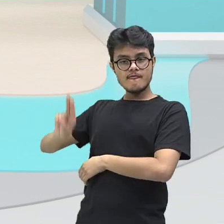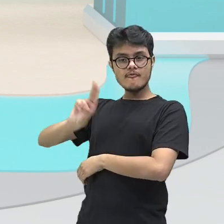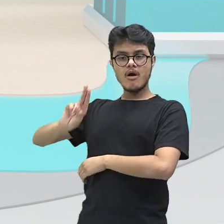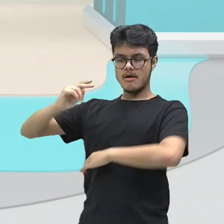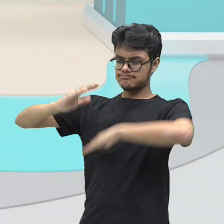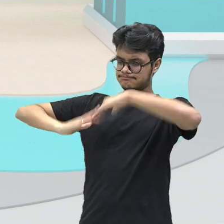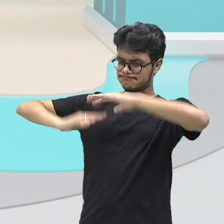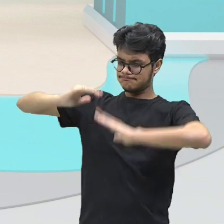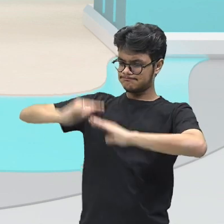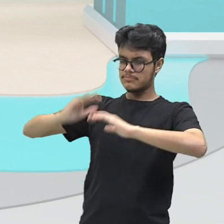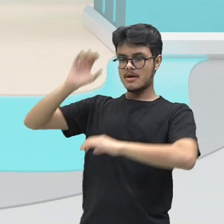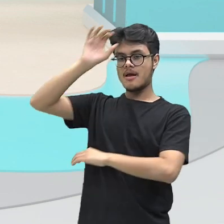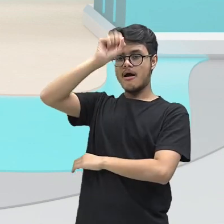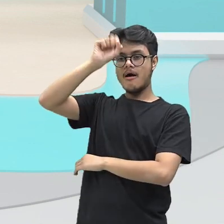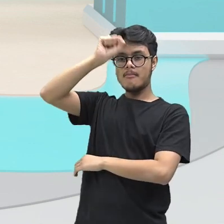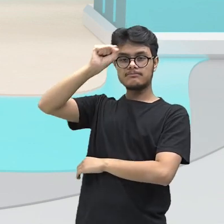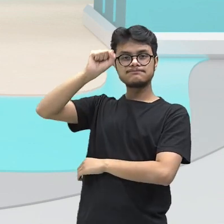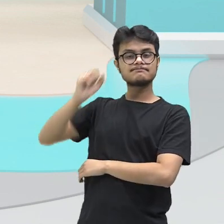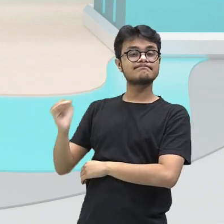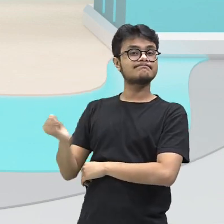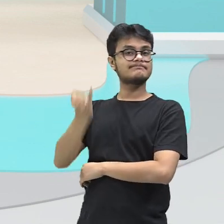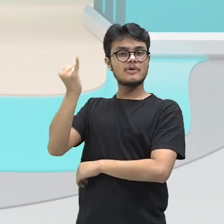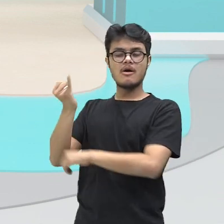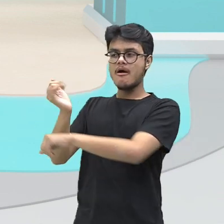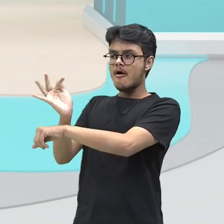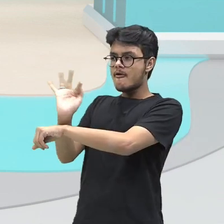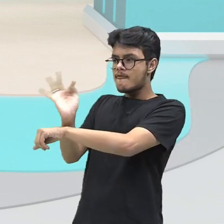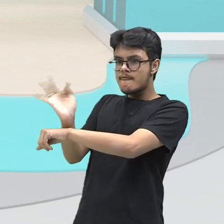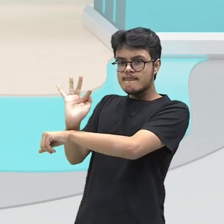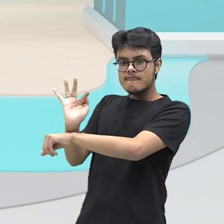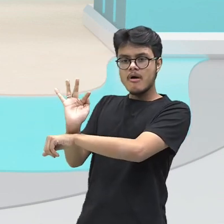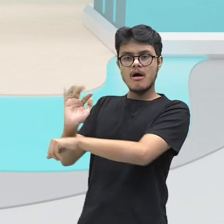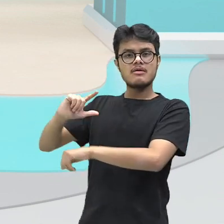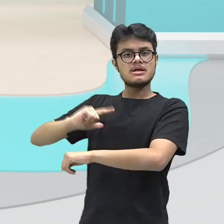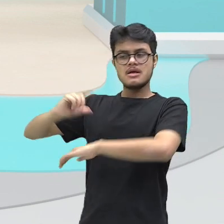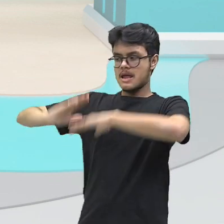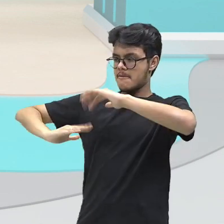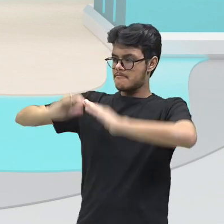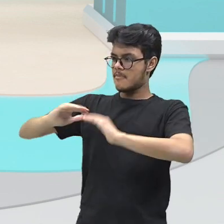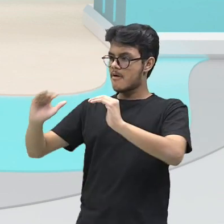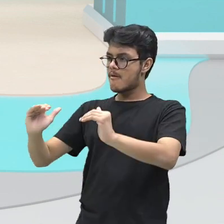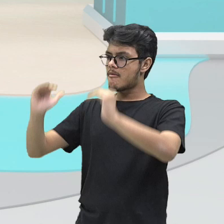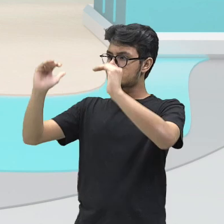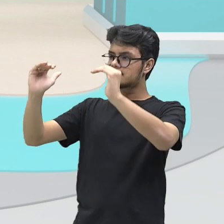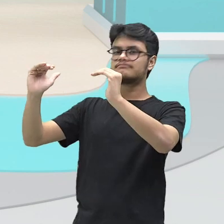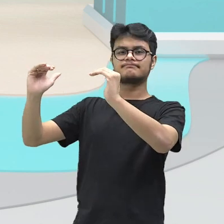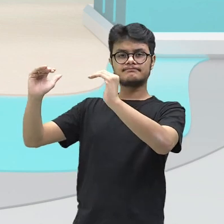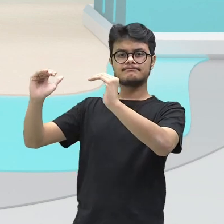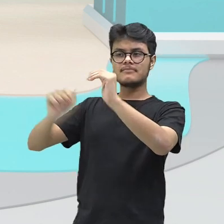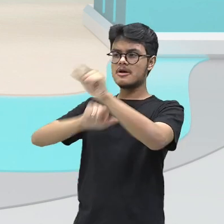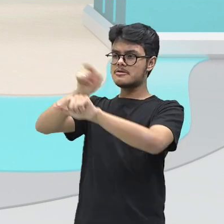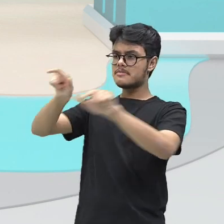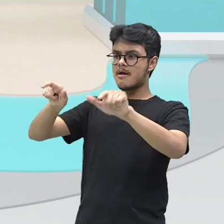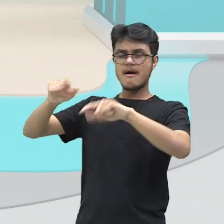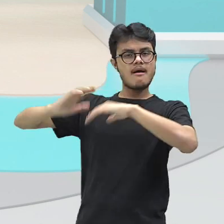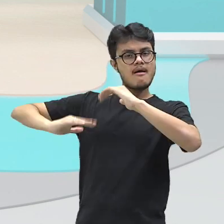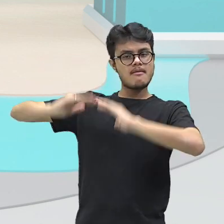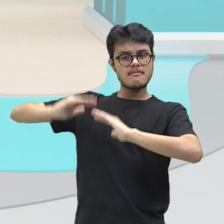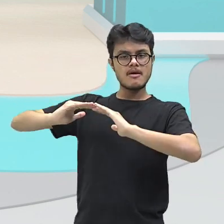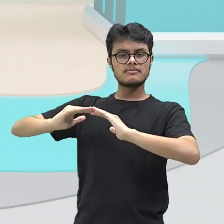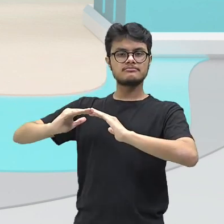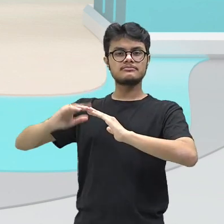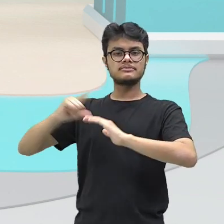profissionalizante, né? As academias elas foram importantes para elevar esse status profissional dos artistas. Então, ela nesse momento afasta